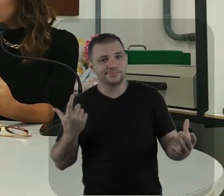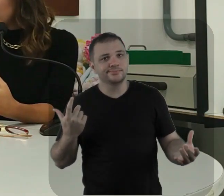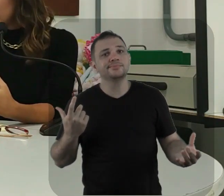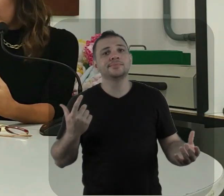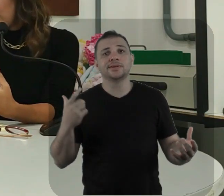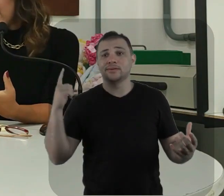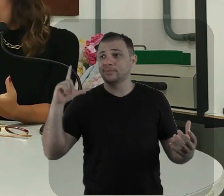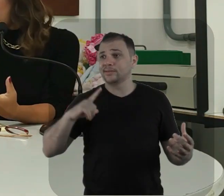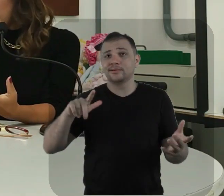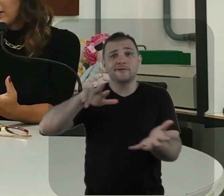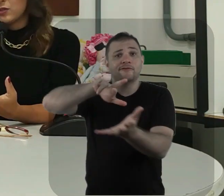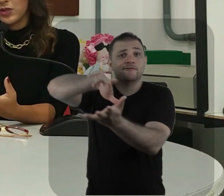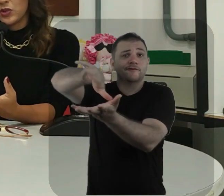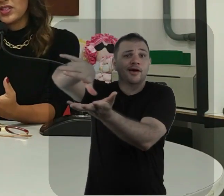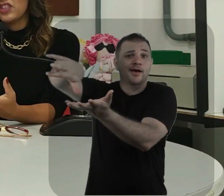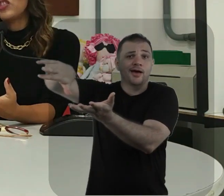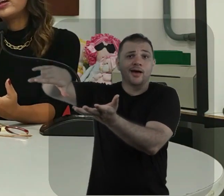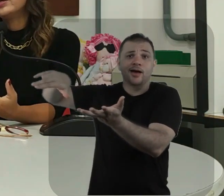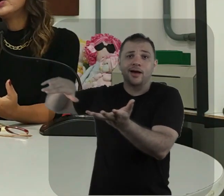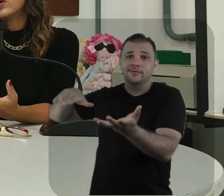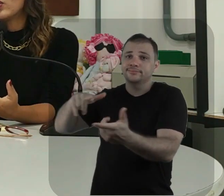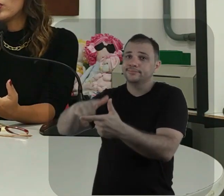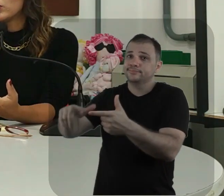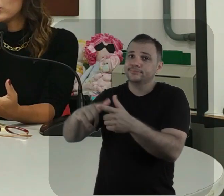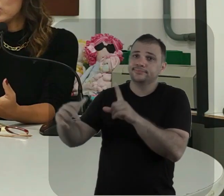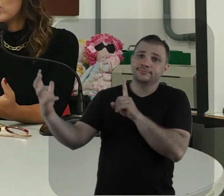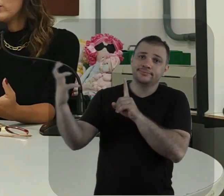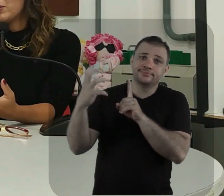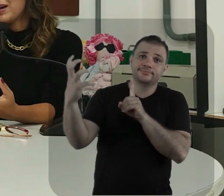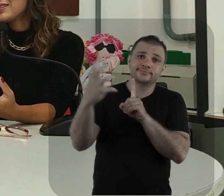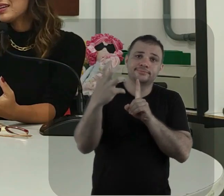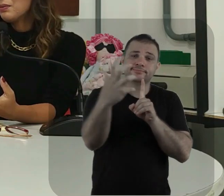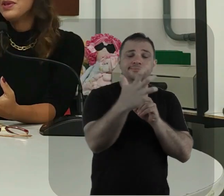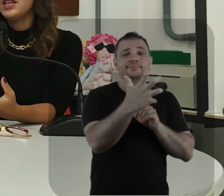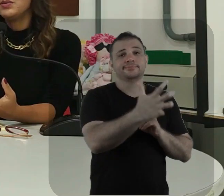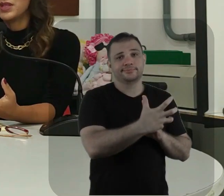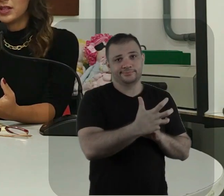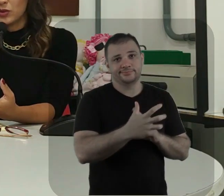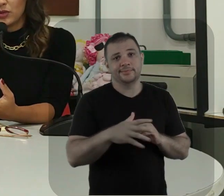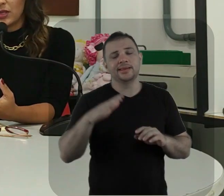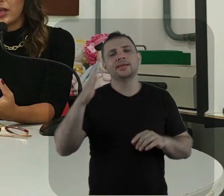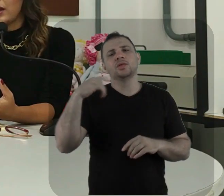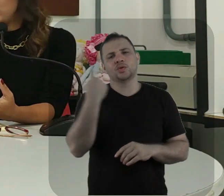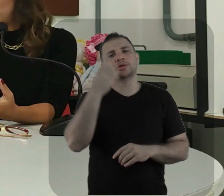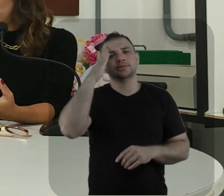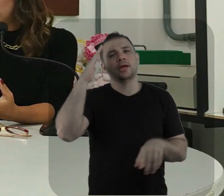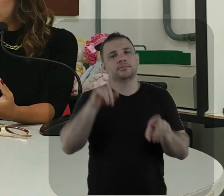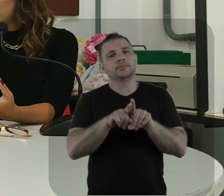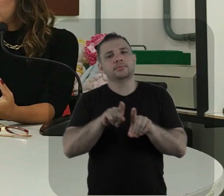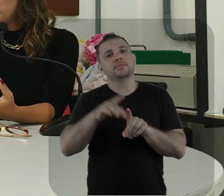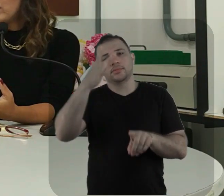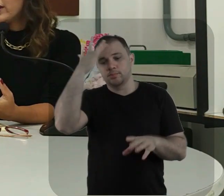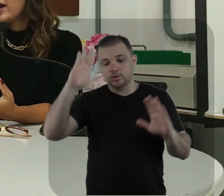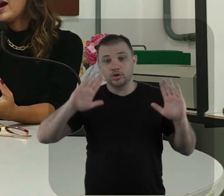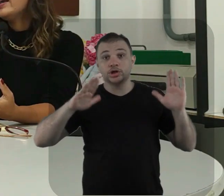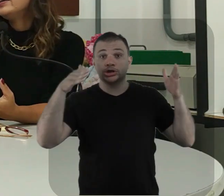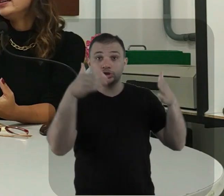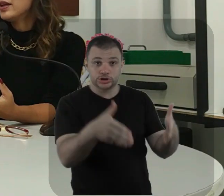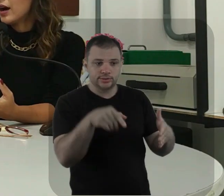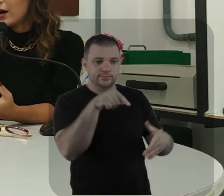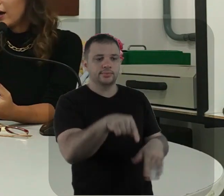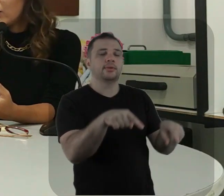sim. E a gente sabe que as pessoas que chegam ao consultório é uma parcela mínima da sociedade,